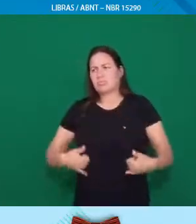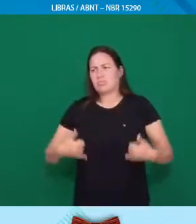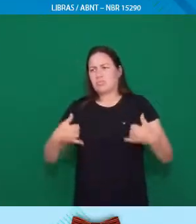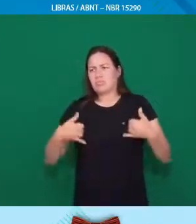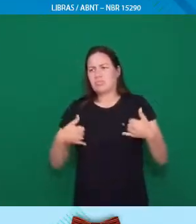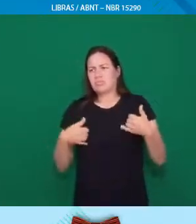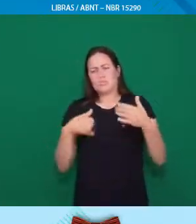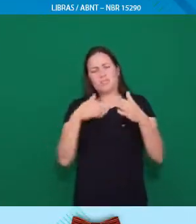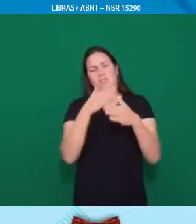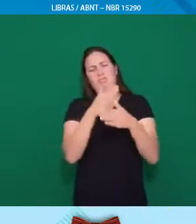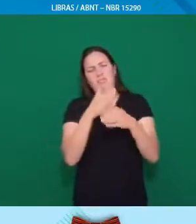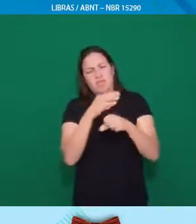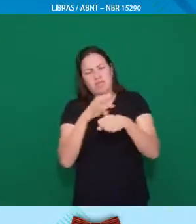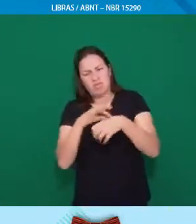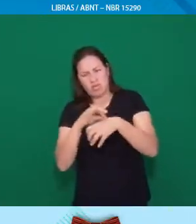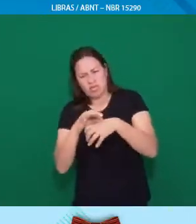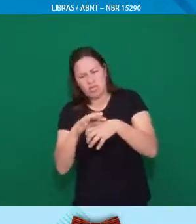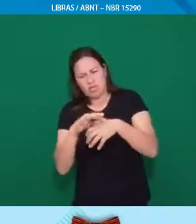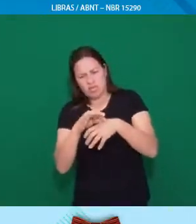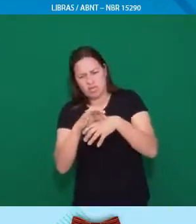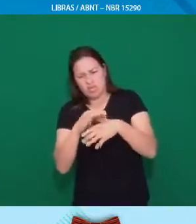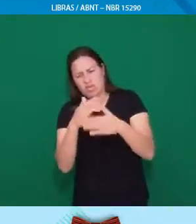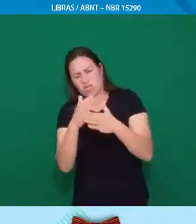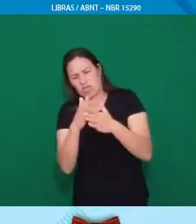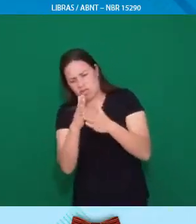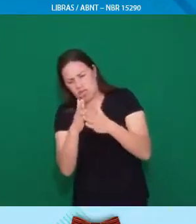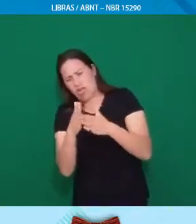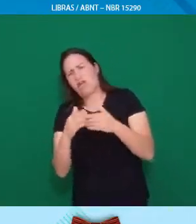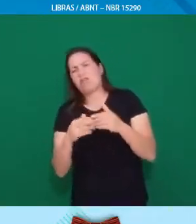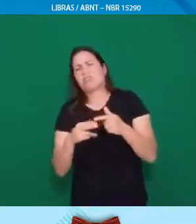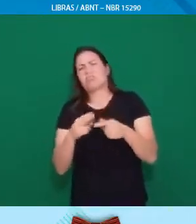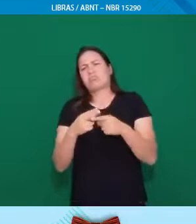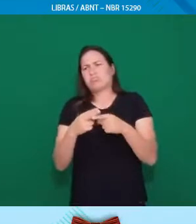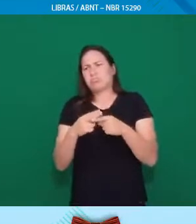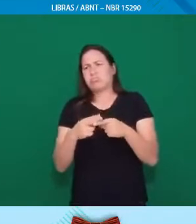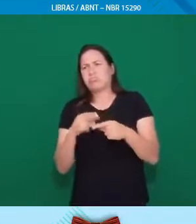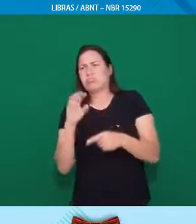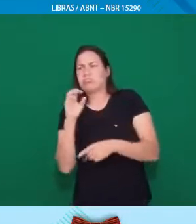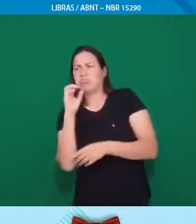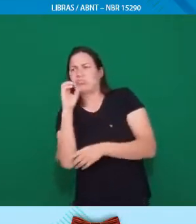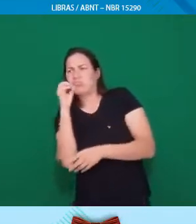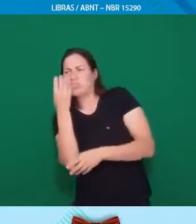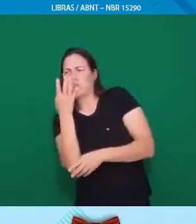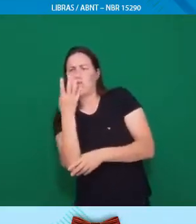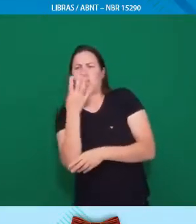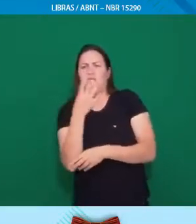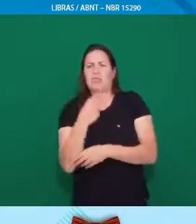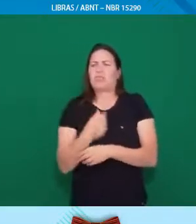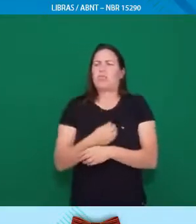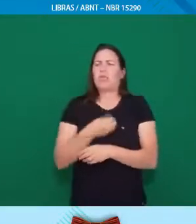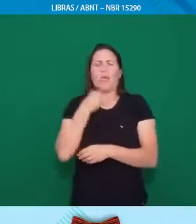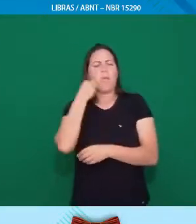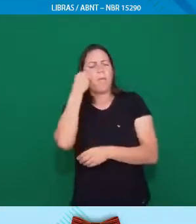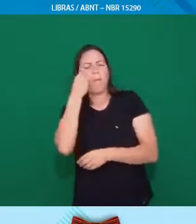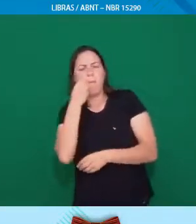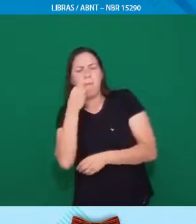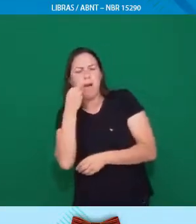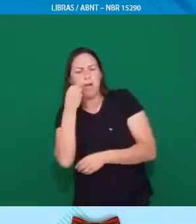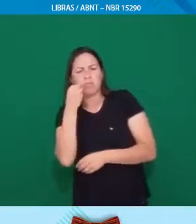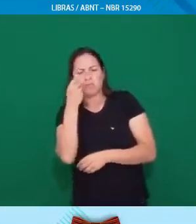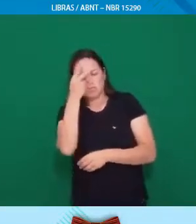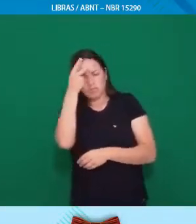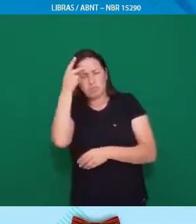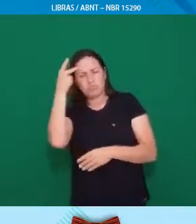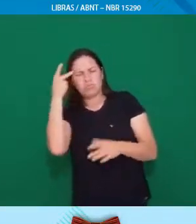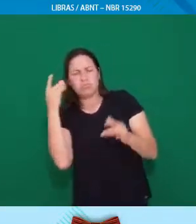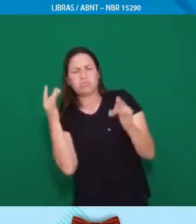cortar um pedaço de carne para você atender e isso ali no michue é Essência disso é